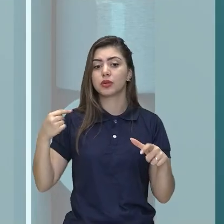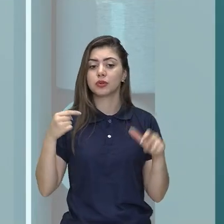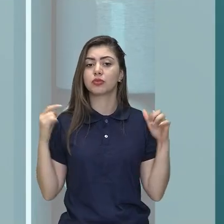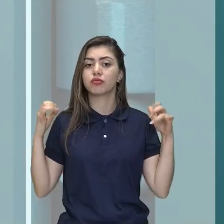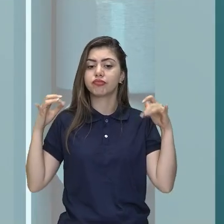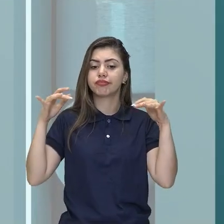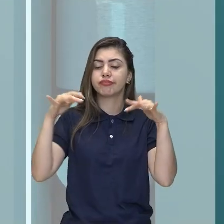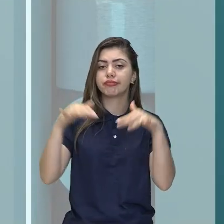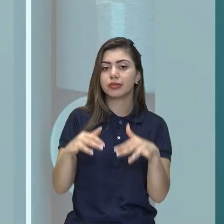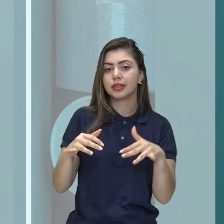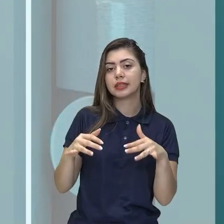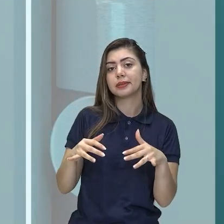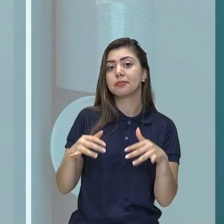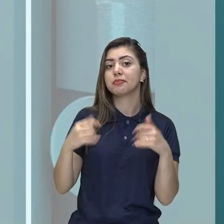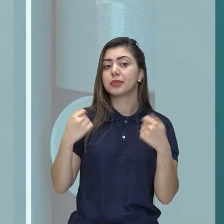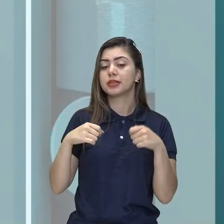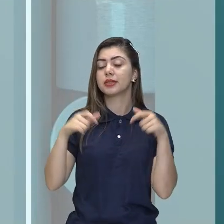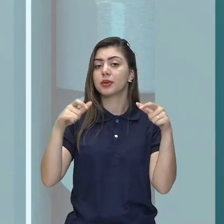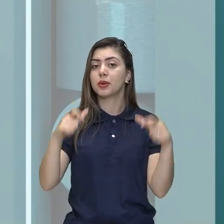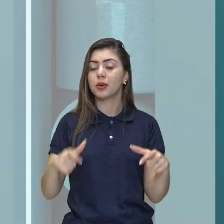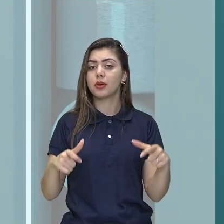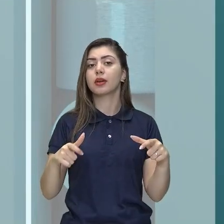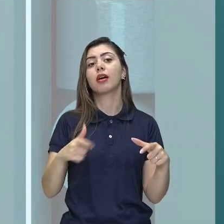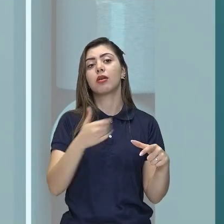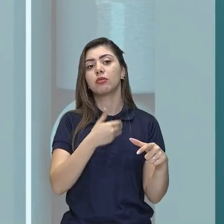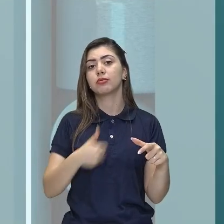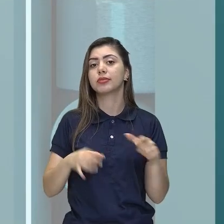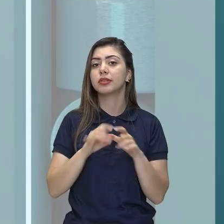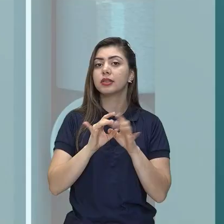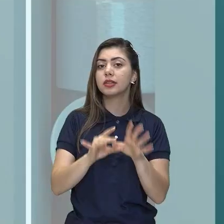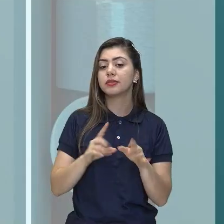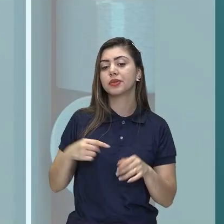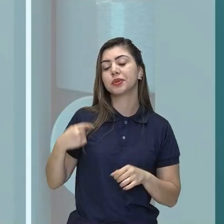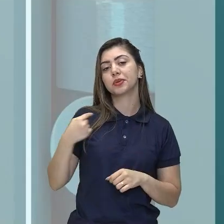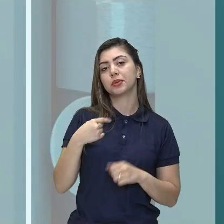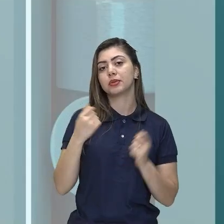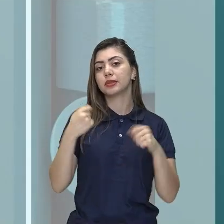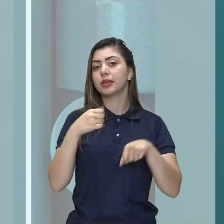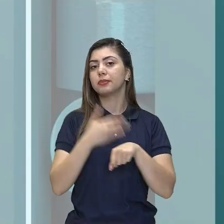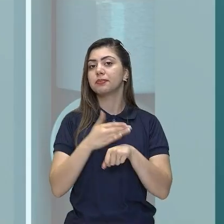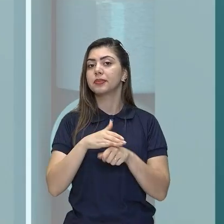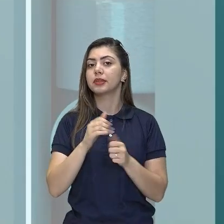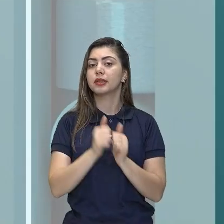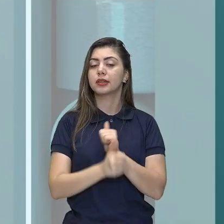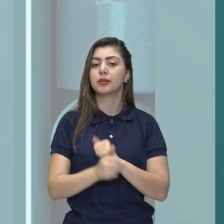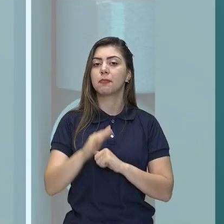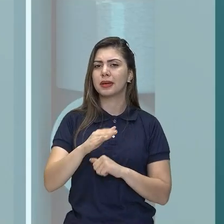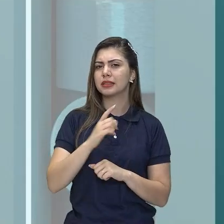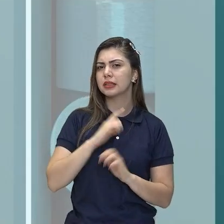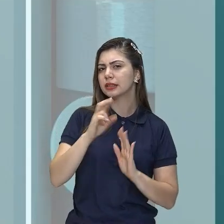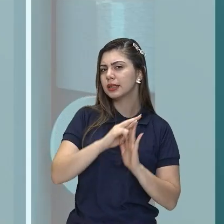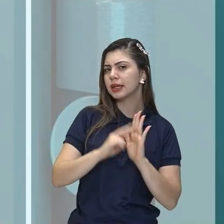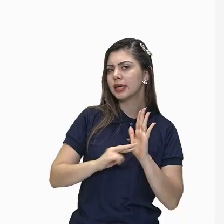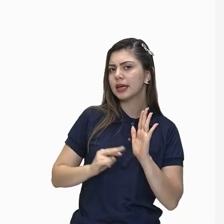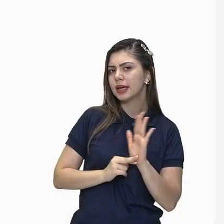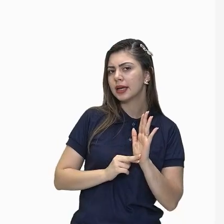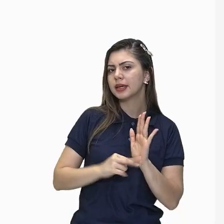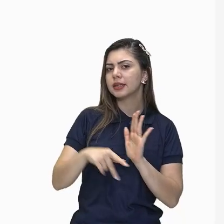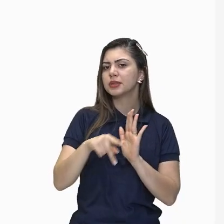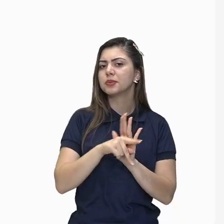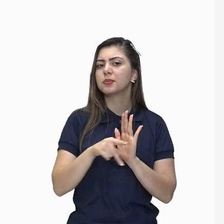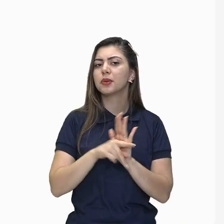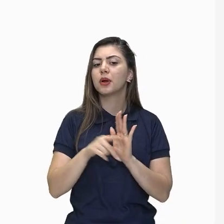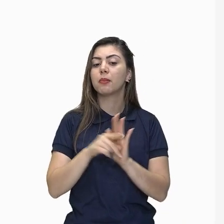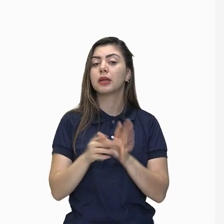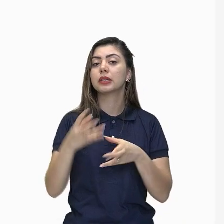possa contar também com esses espaços públicos. Então, quais são as regras básicas do futsal para o ambiente